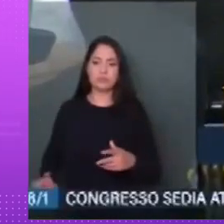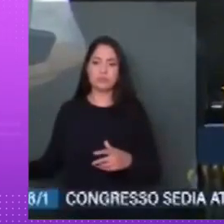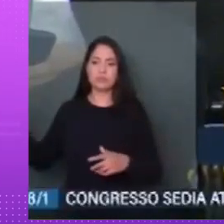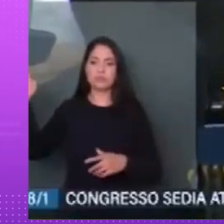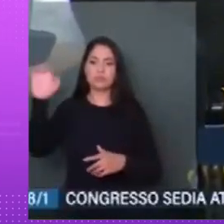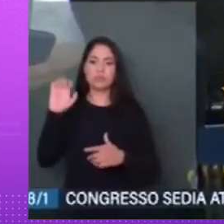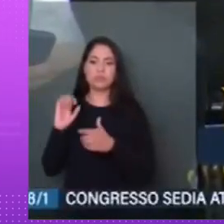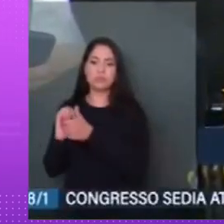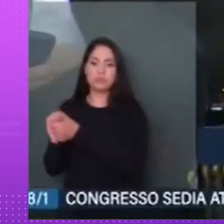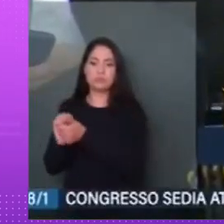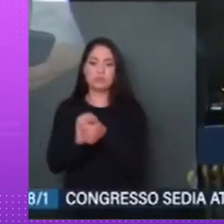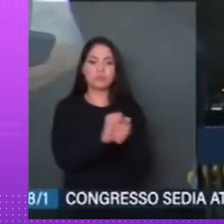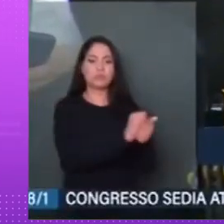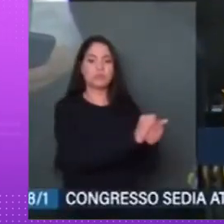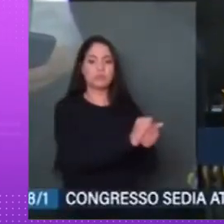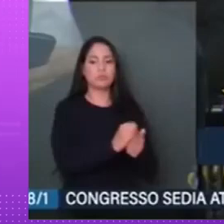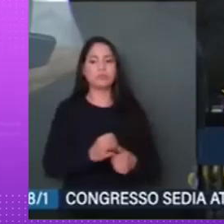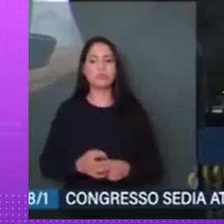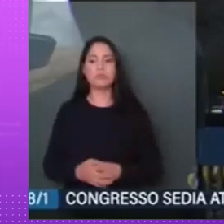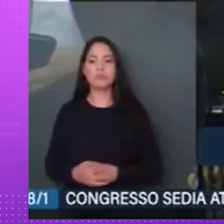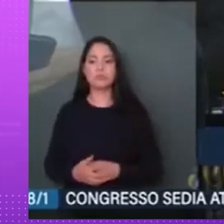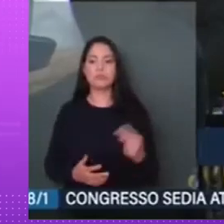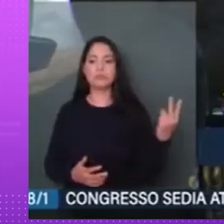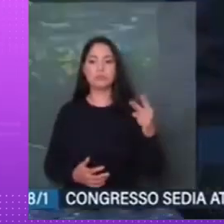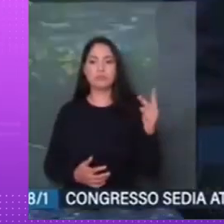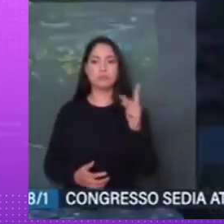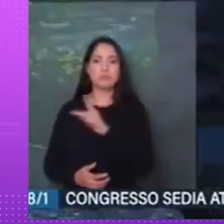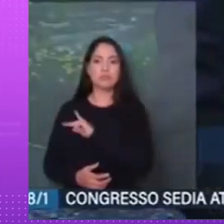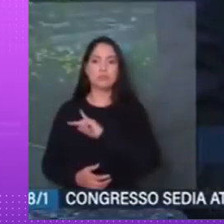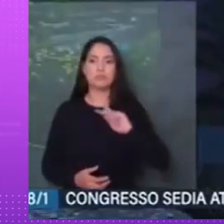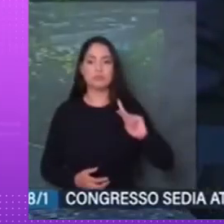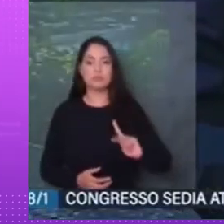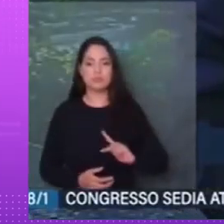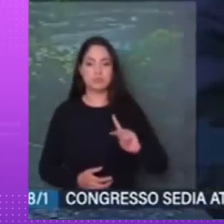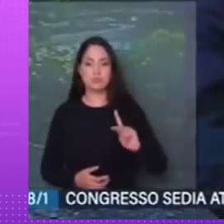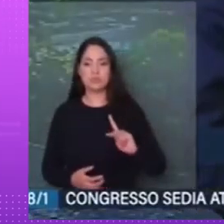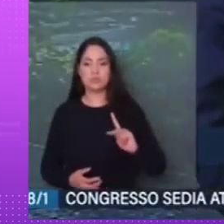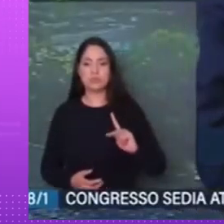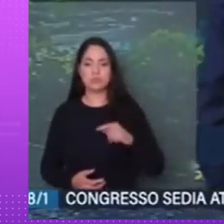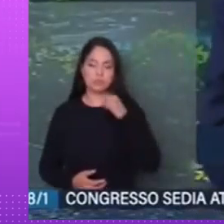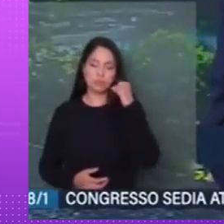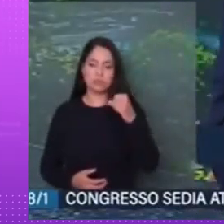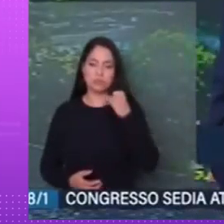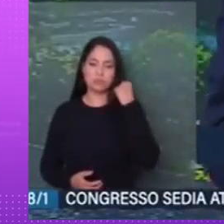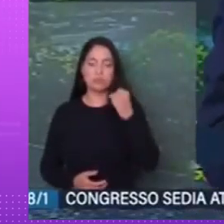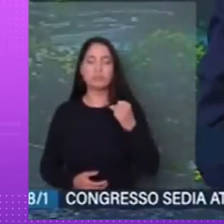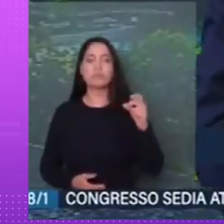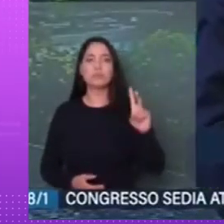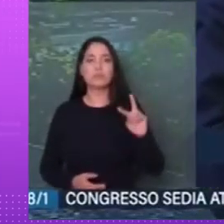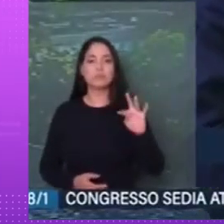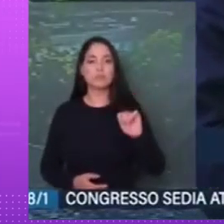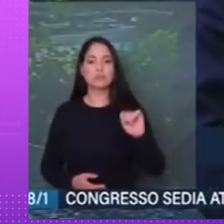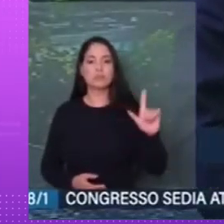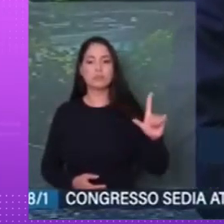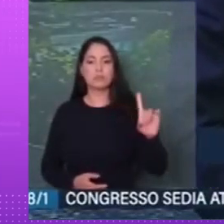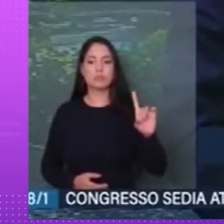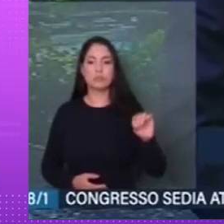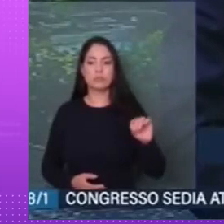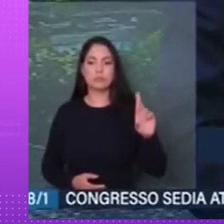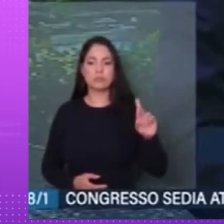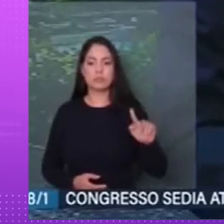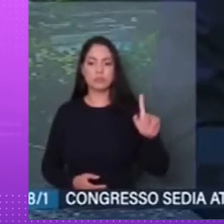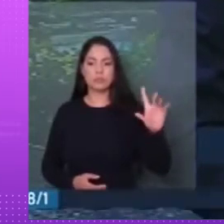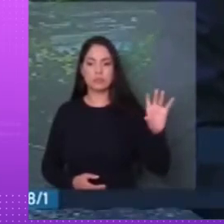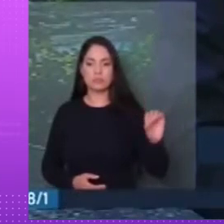vê lá, por exemplo, PCdoB, que é um partido que tem em seu logotipo a foice e o martelo.